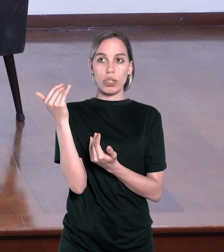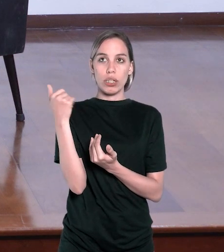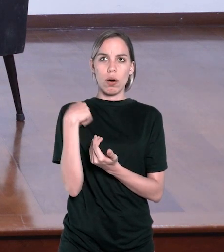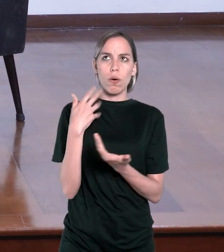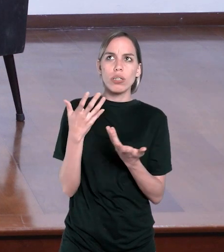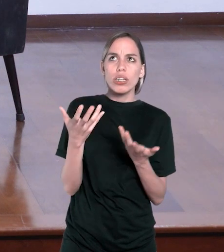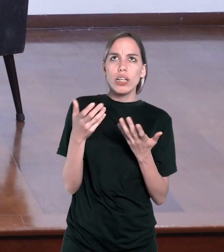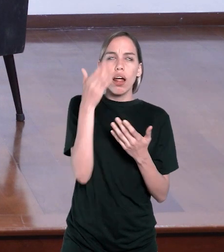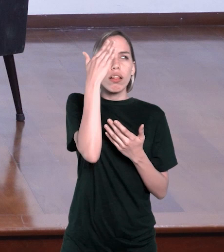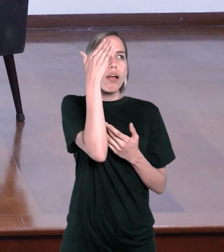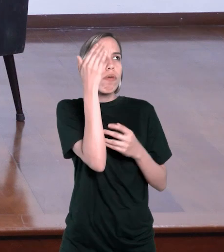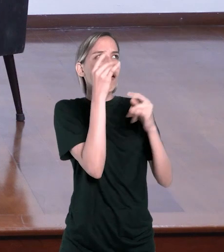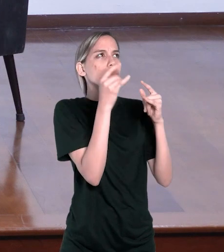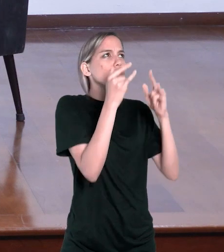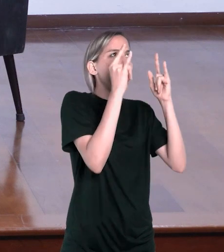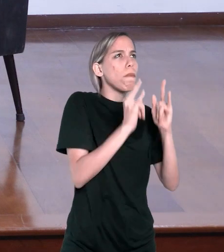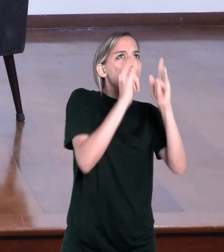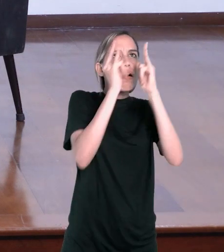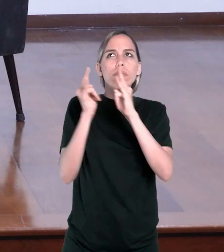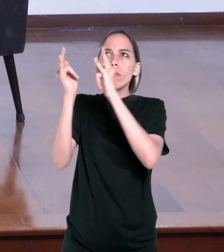a história. Eu acho que isso está mudando.